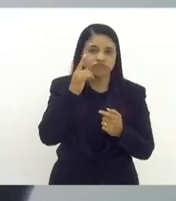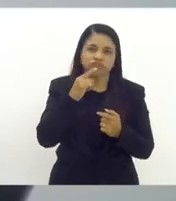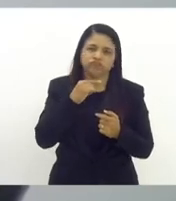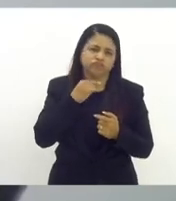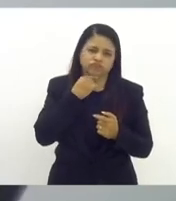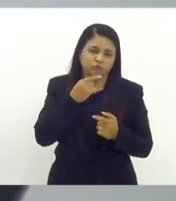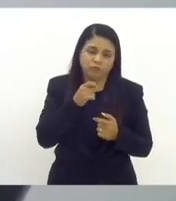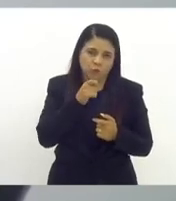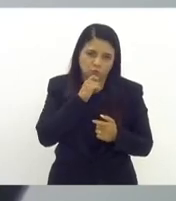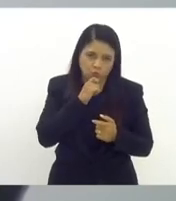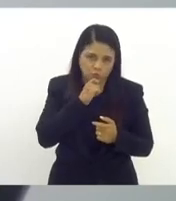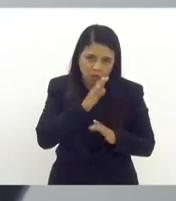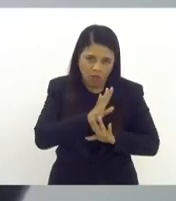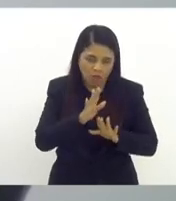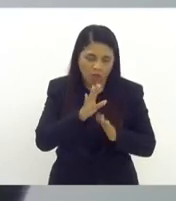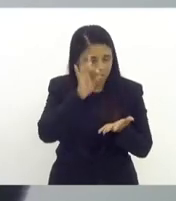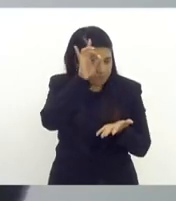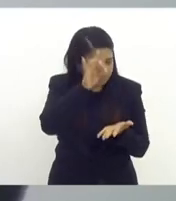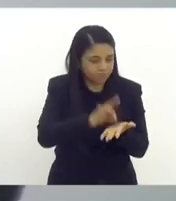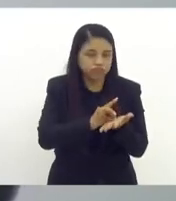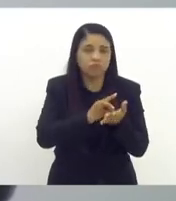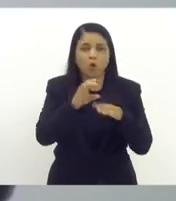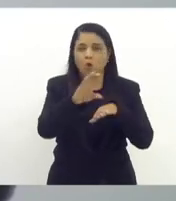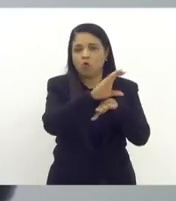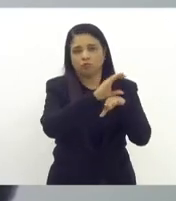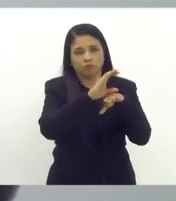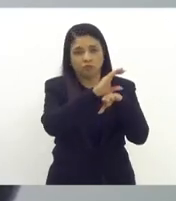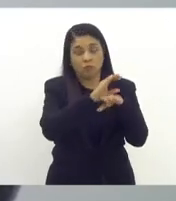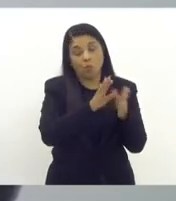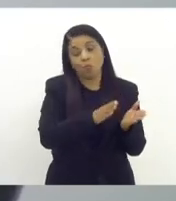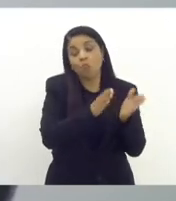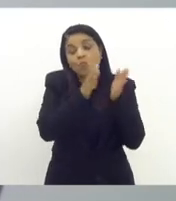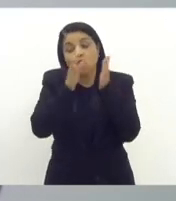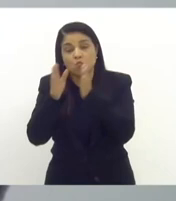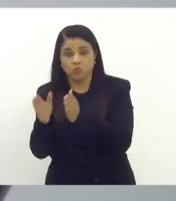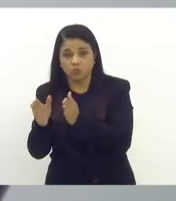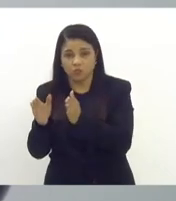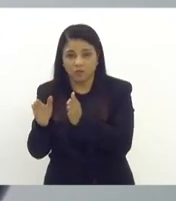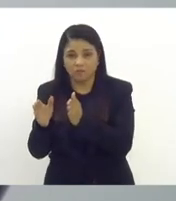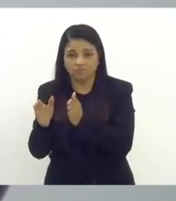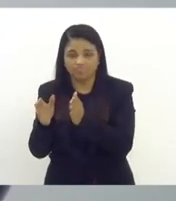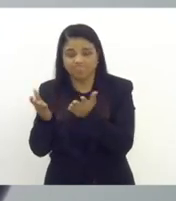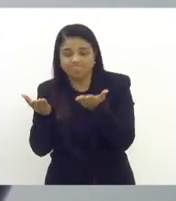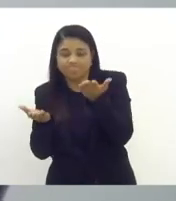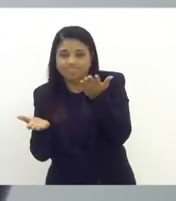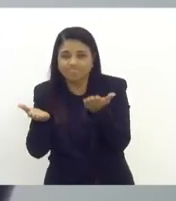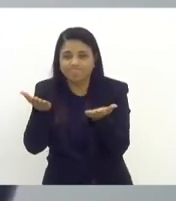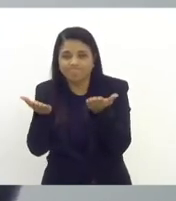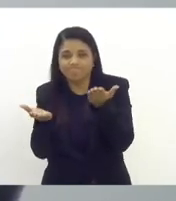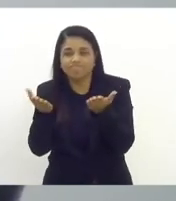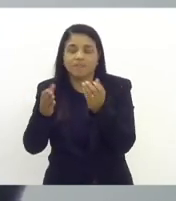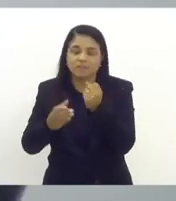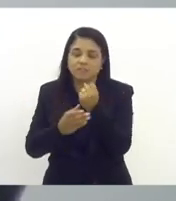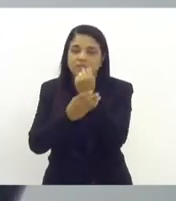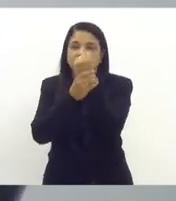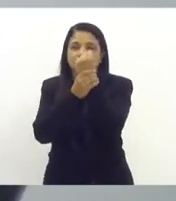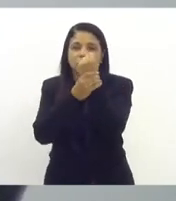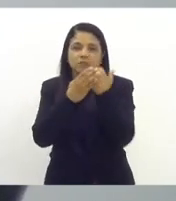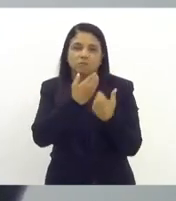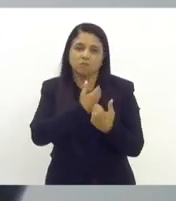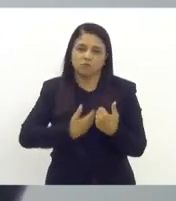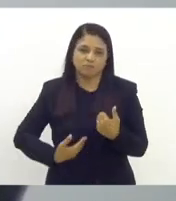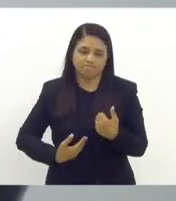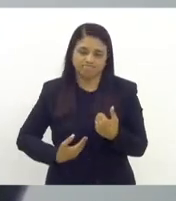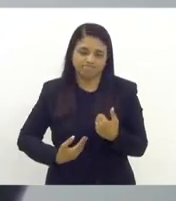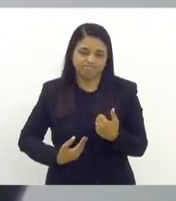é um interesse legítimo constitucional mas de um outro lado a essa balança que a gente tem que eliminar da Segurança Pública não tem como